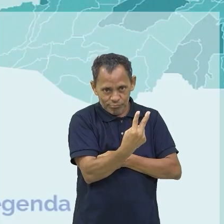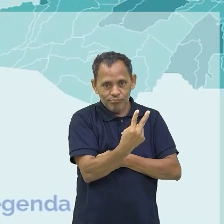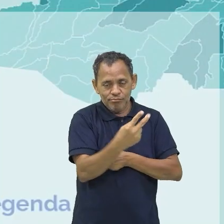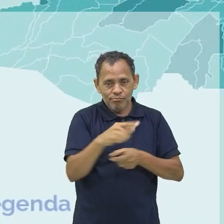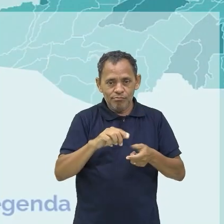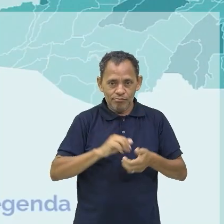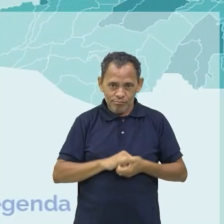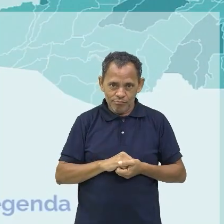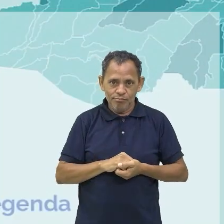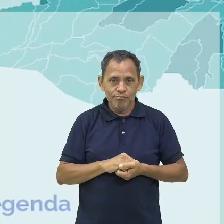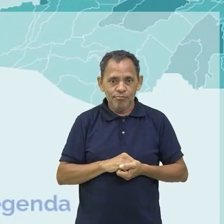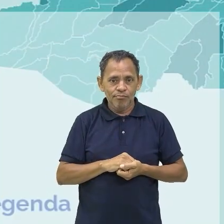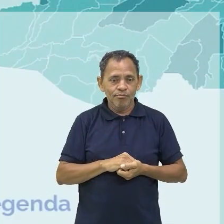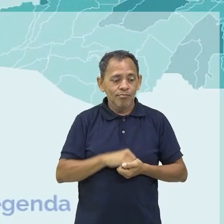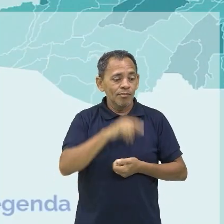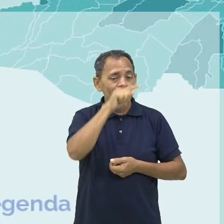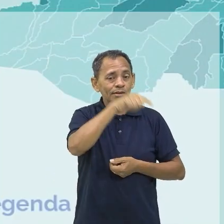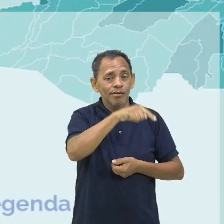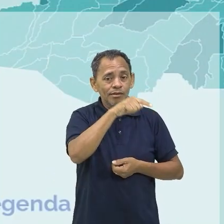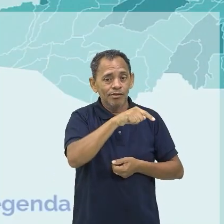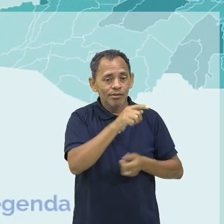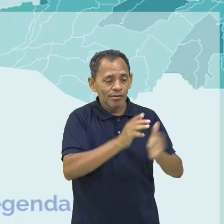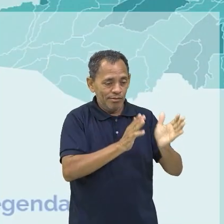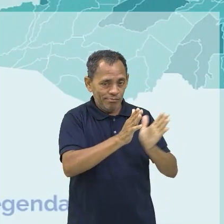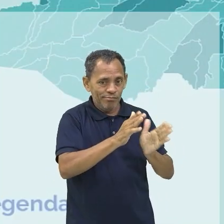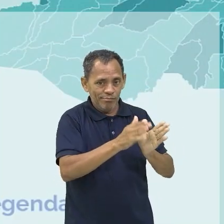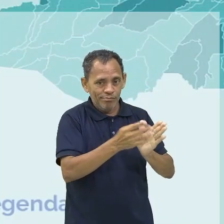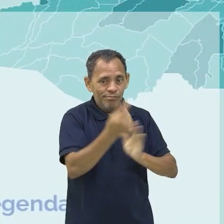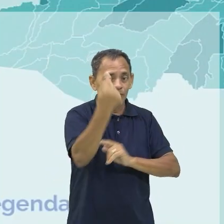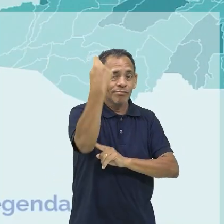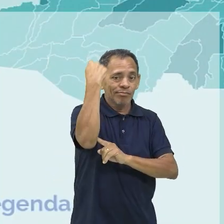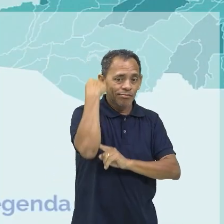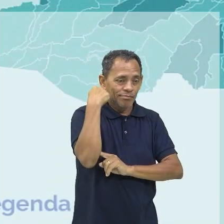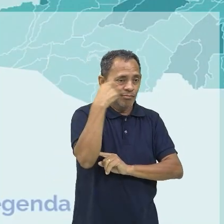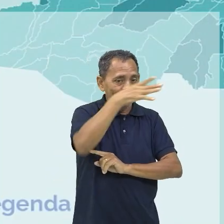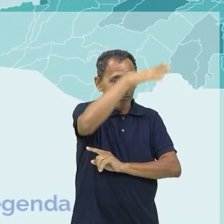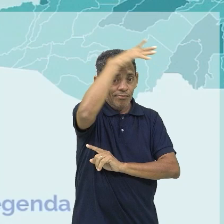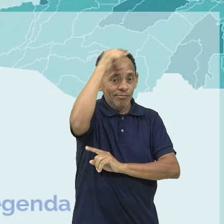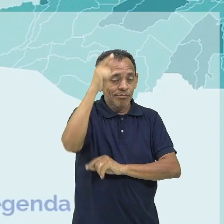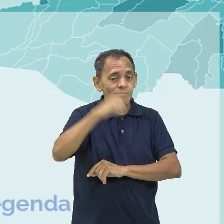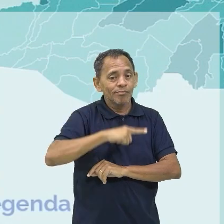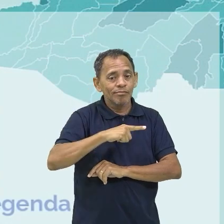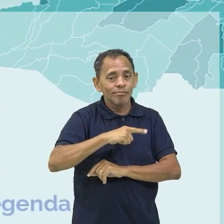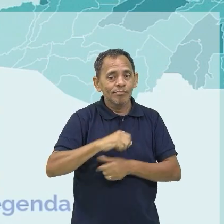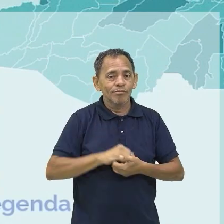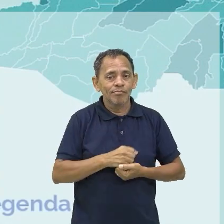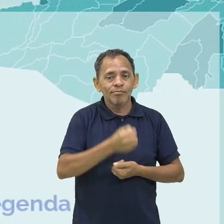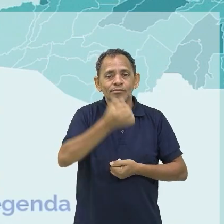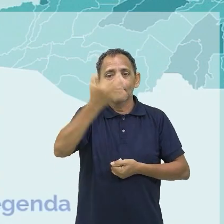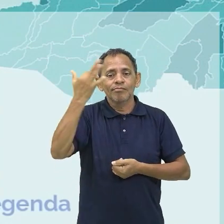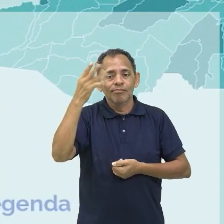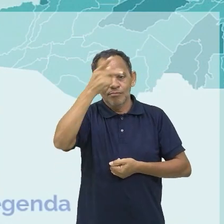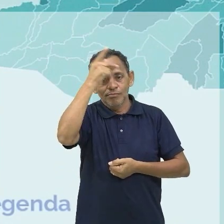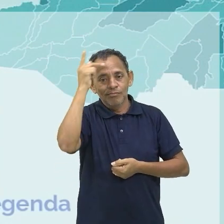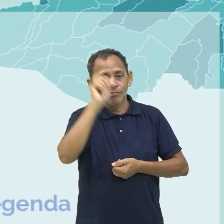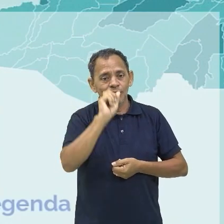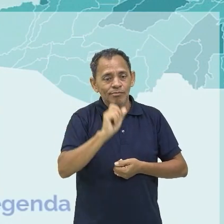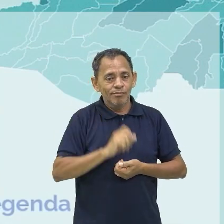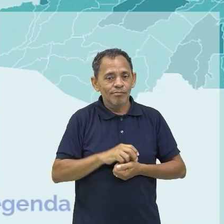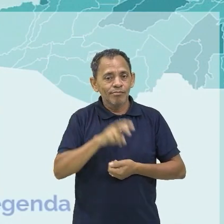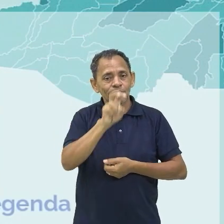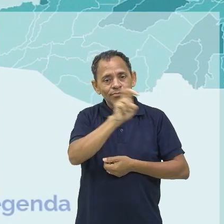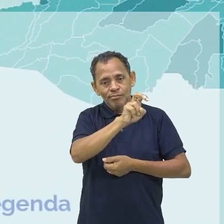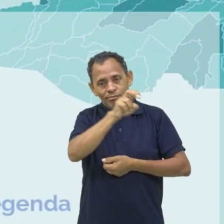1872, onde, né, o Amazonas, ele contava aí com uma população de